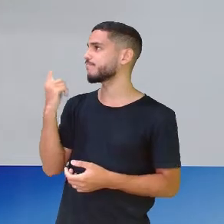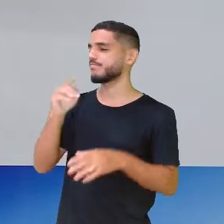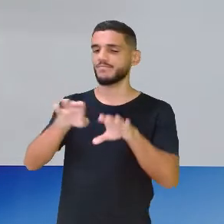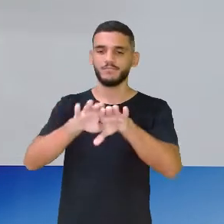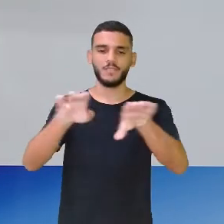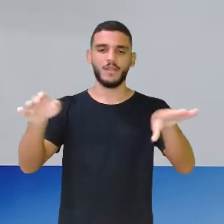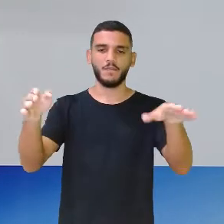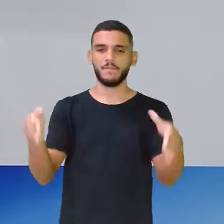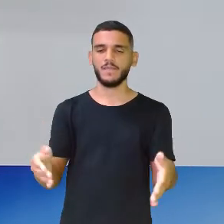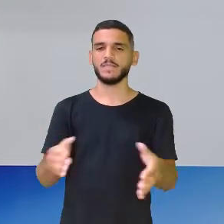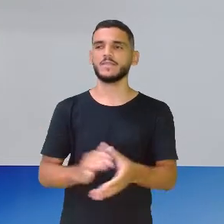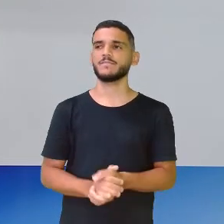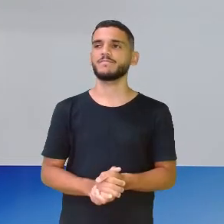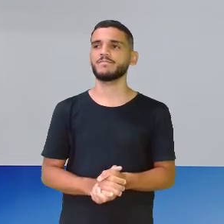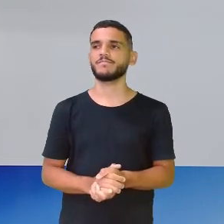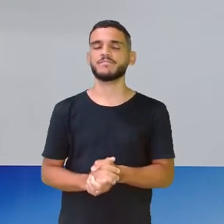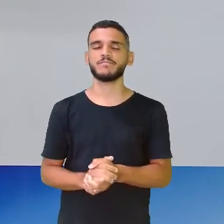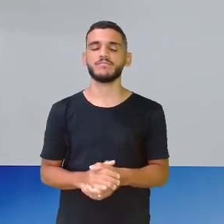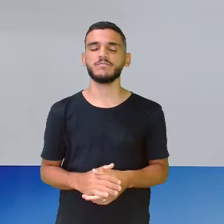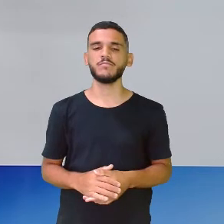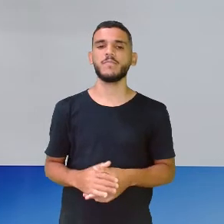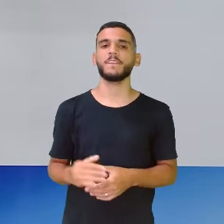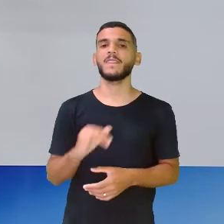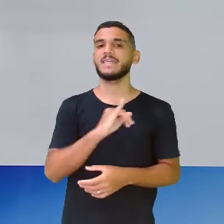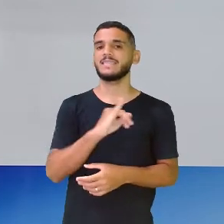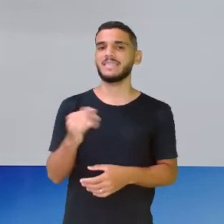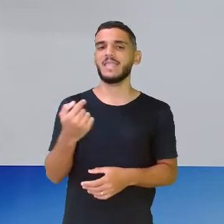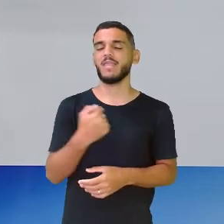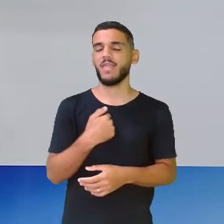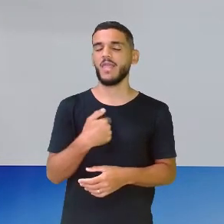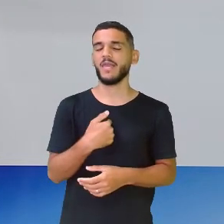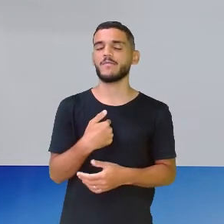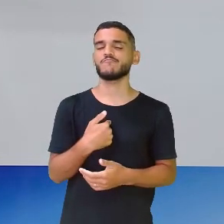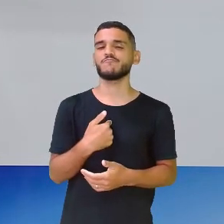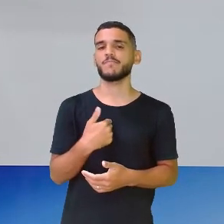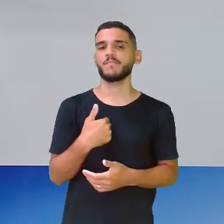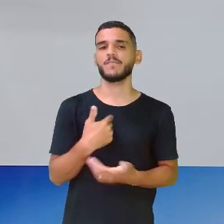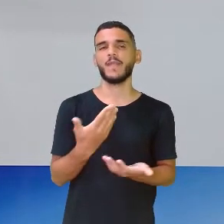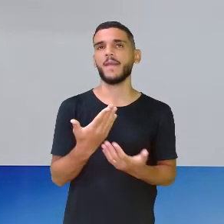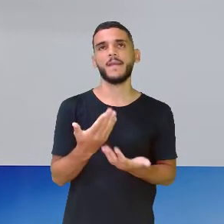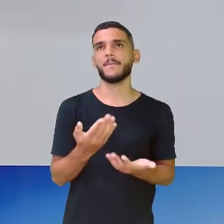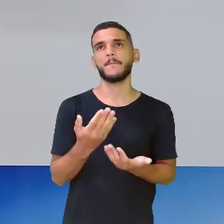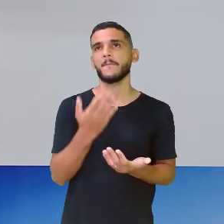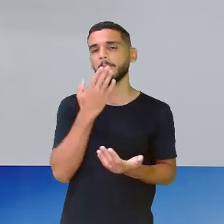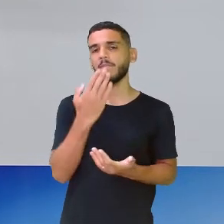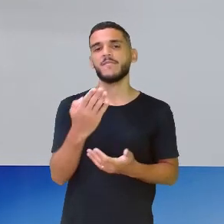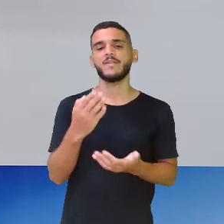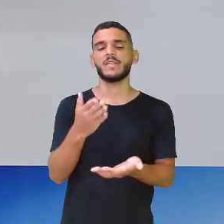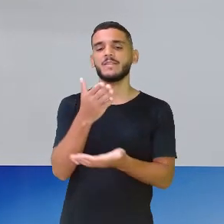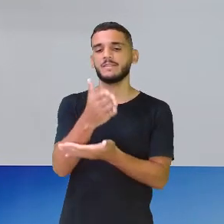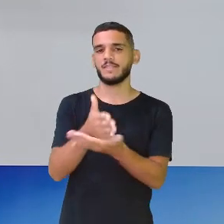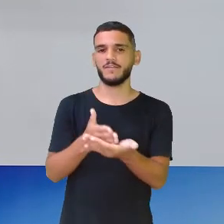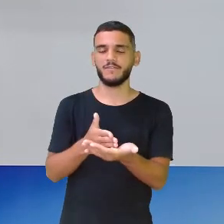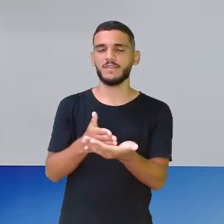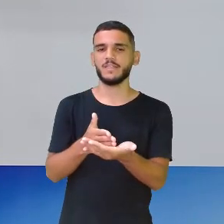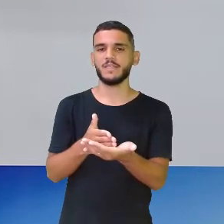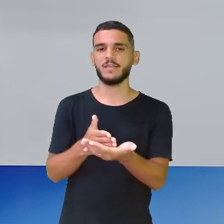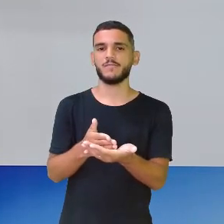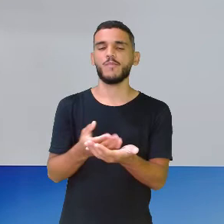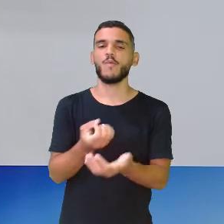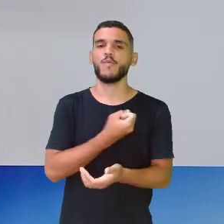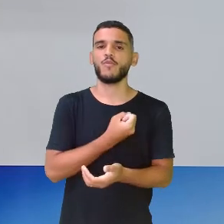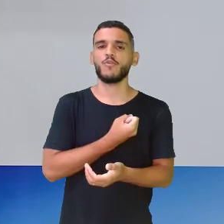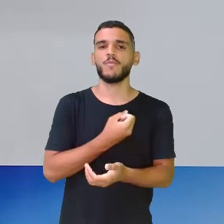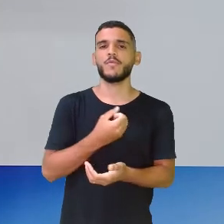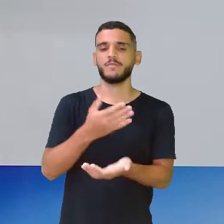exemplo, se eu decidir dividir o meu inteiro em 3 partes, eu não tenho um decimal exato.